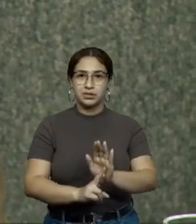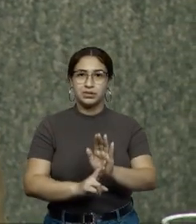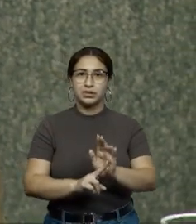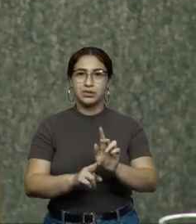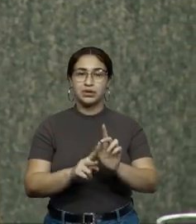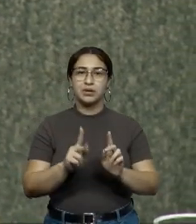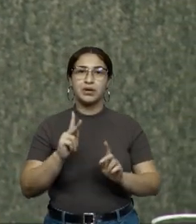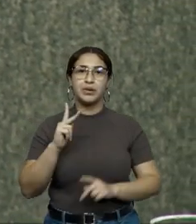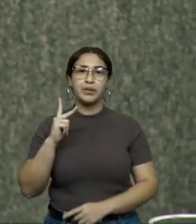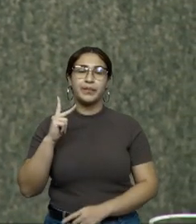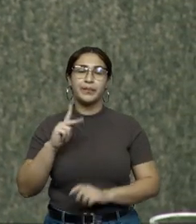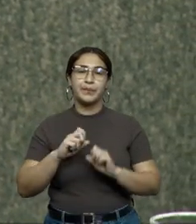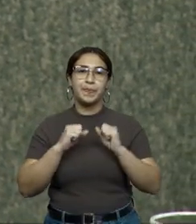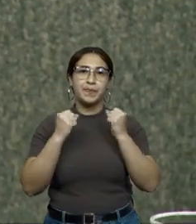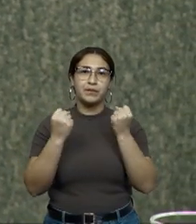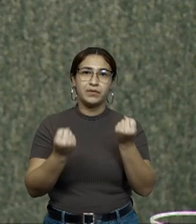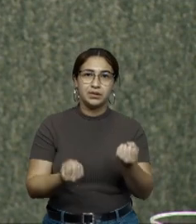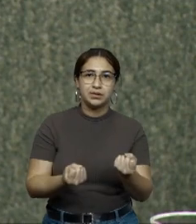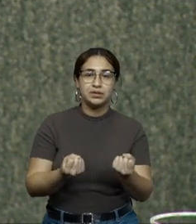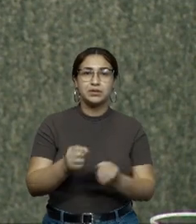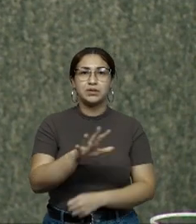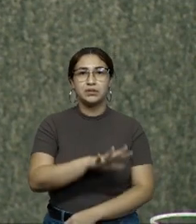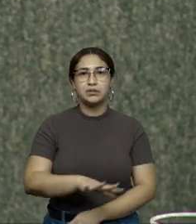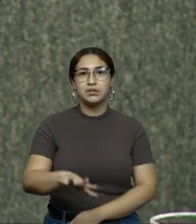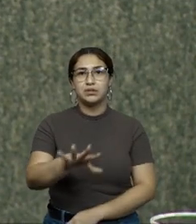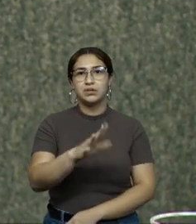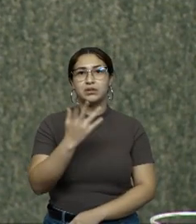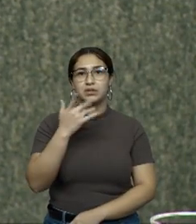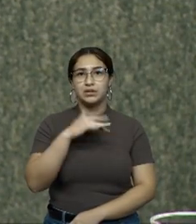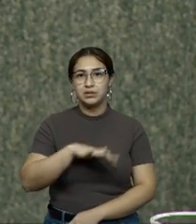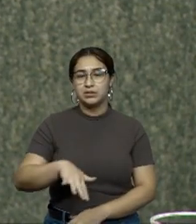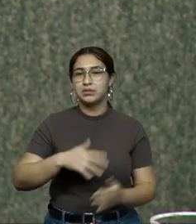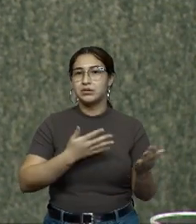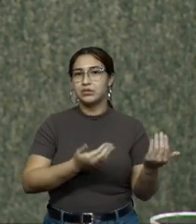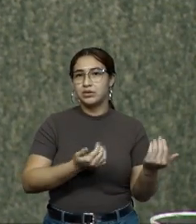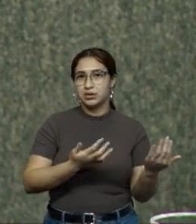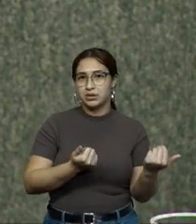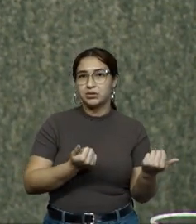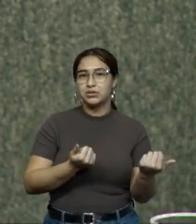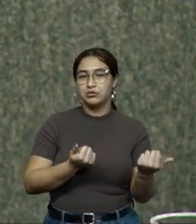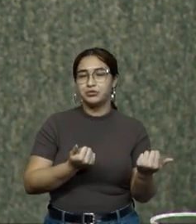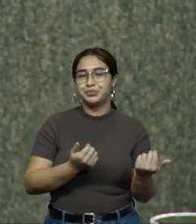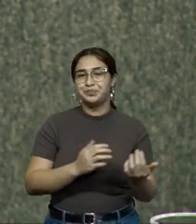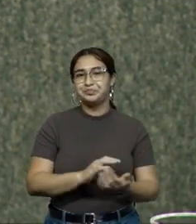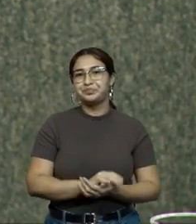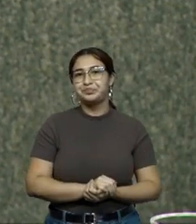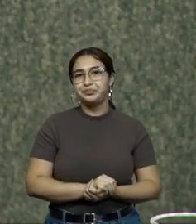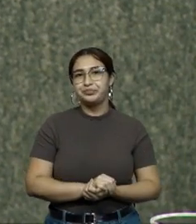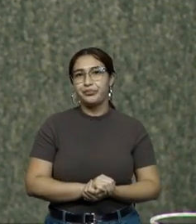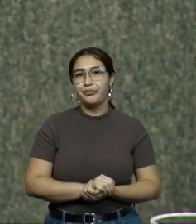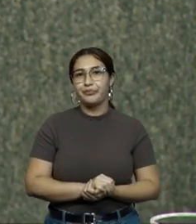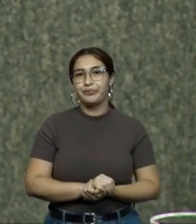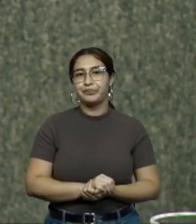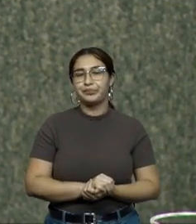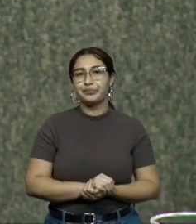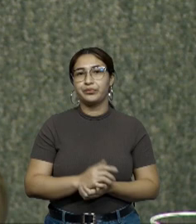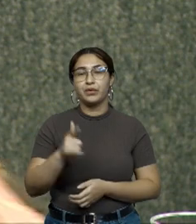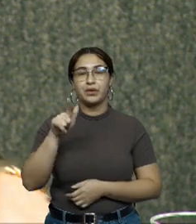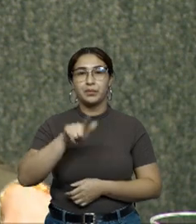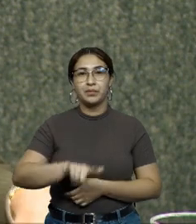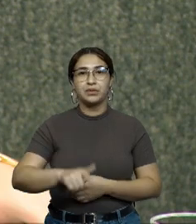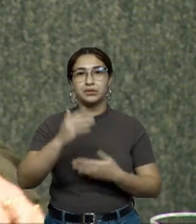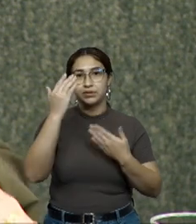da Criança e do Adolescente Então temos muito a ver com esse tema né e quero da mesma forma